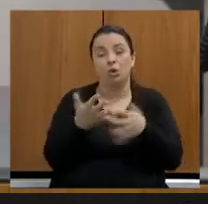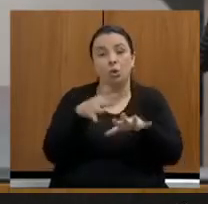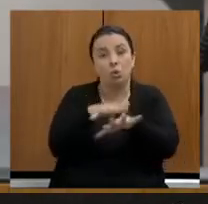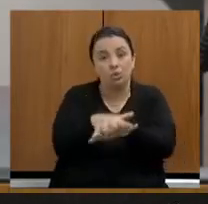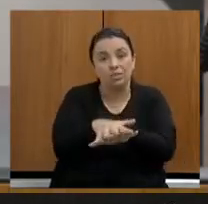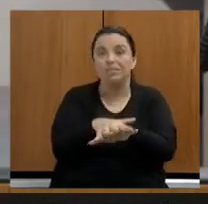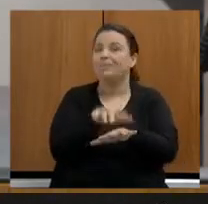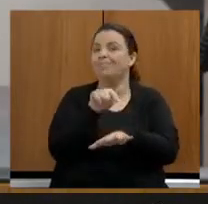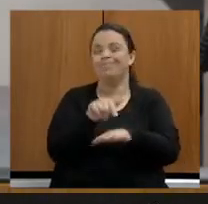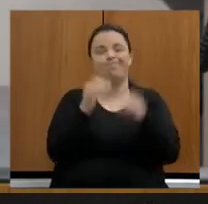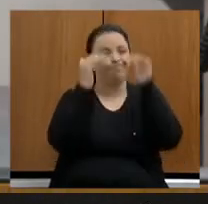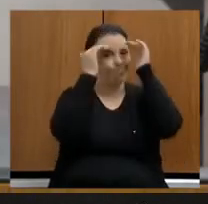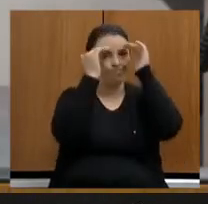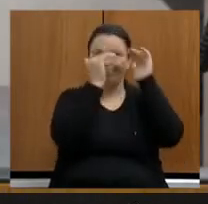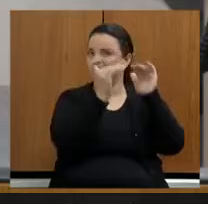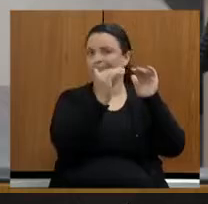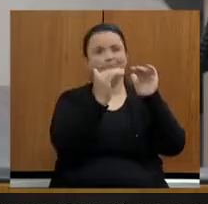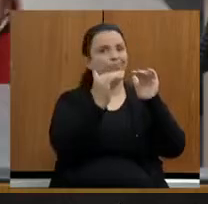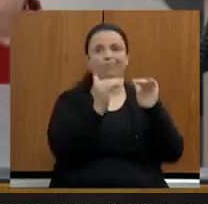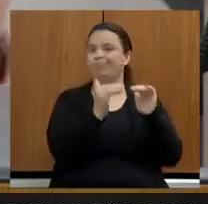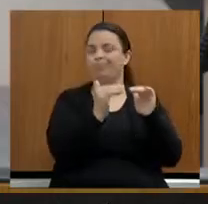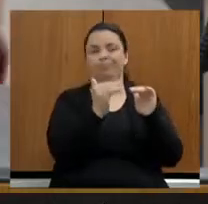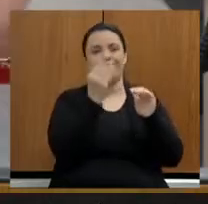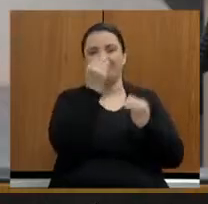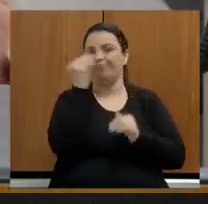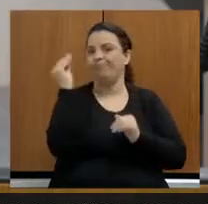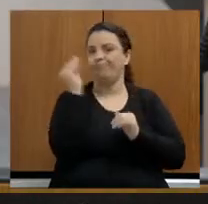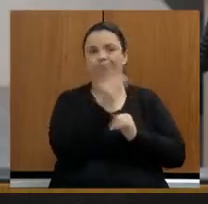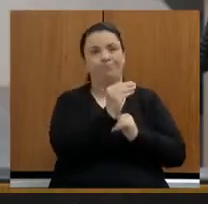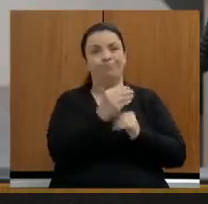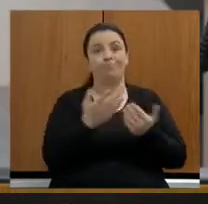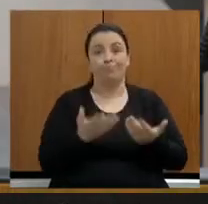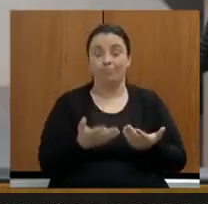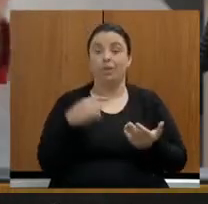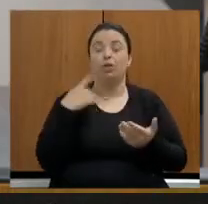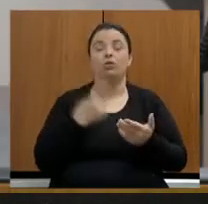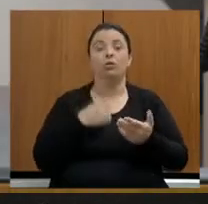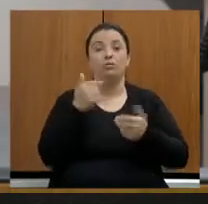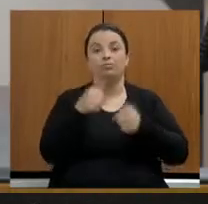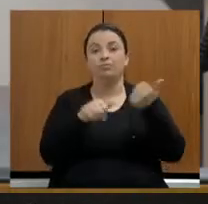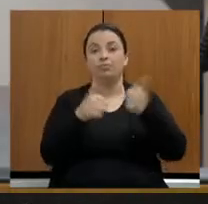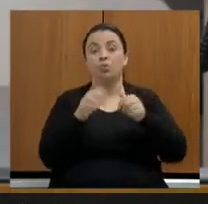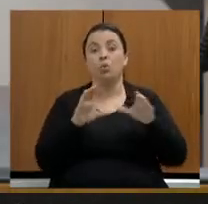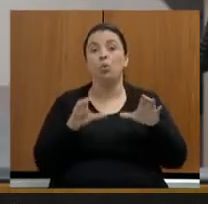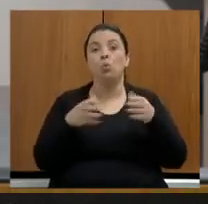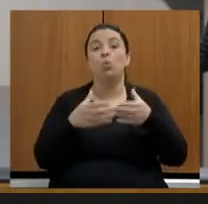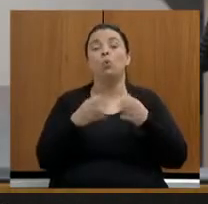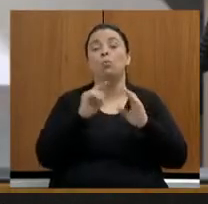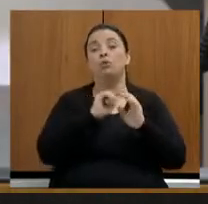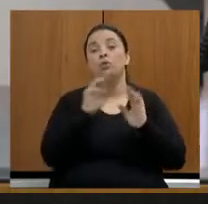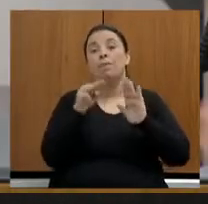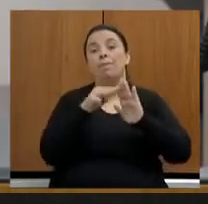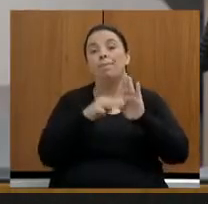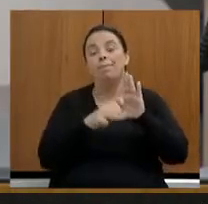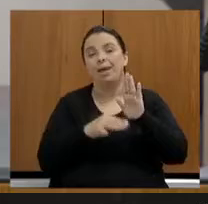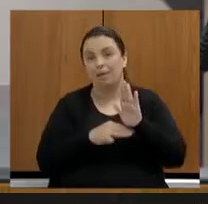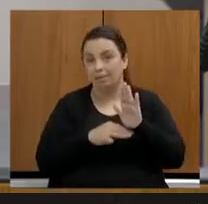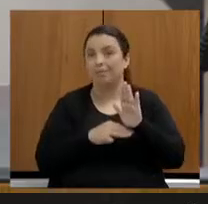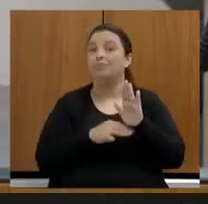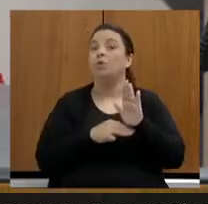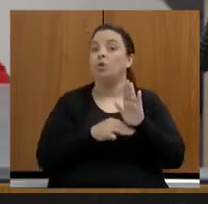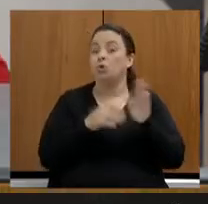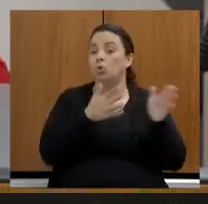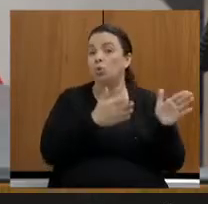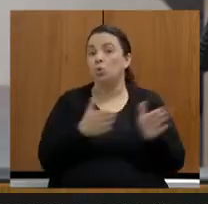não foram cumpridas foi um dia a partir daí nós passamos analisar um grupo de metas durante as audiências públicas